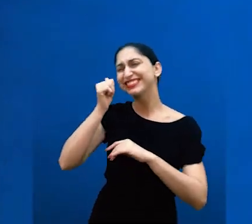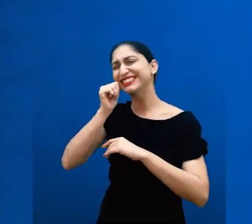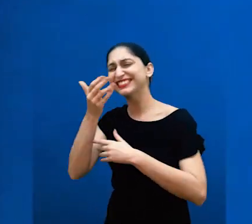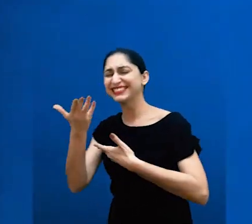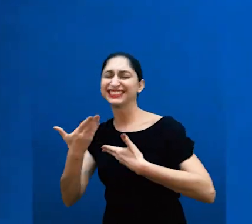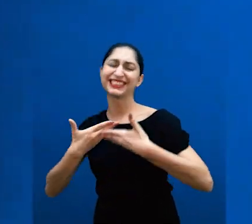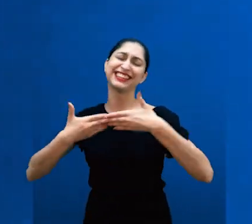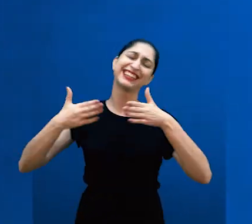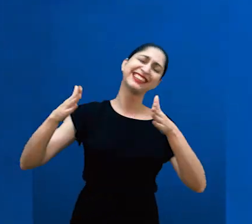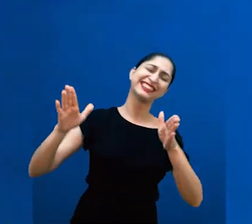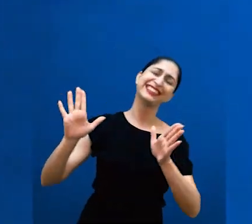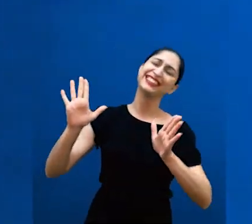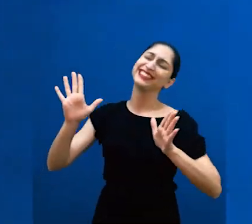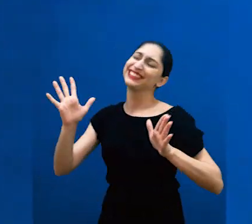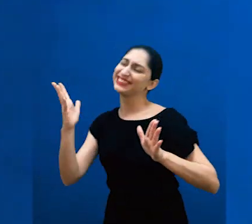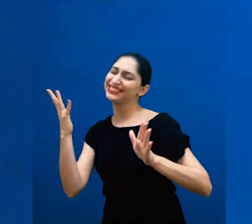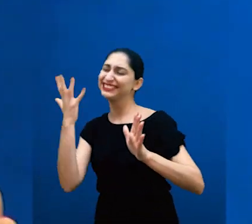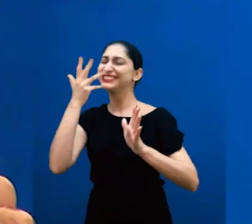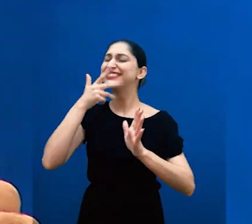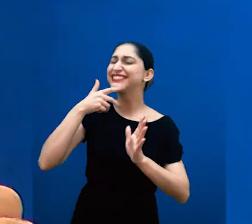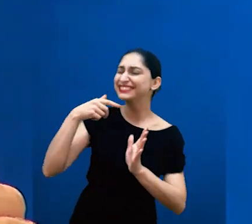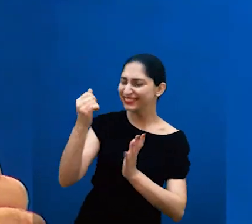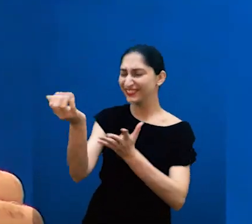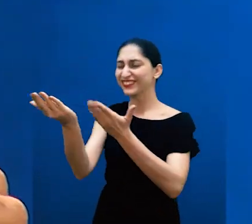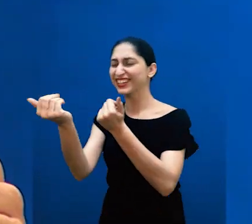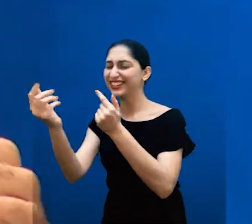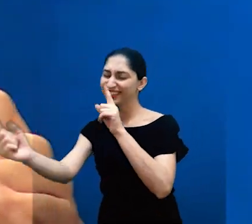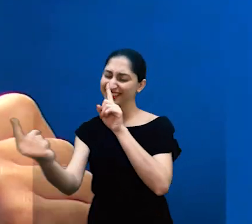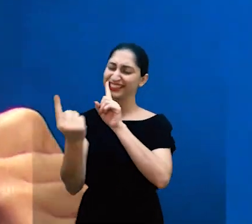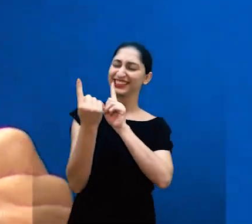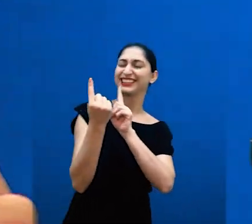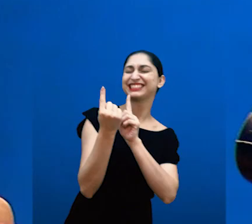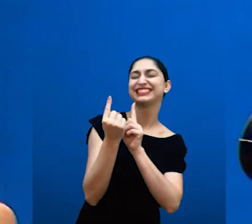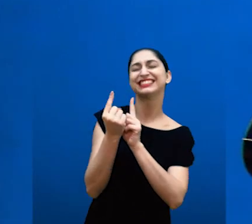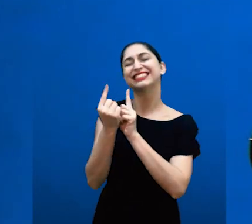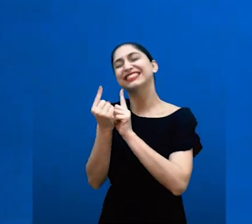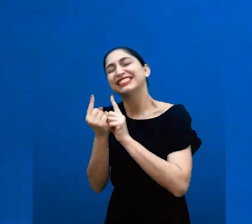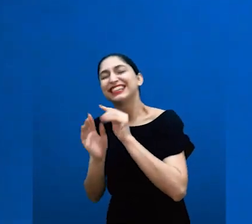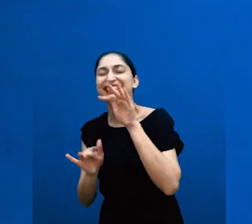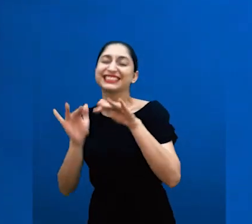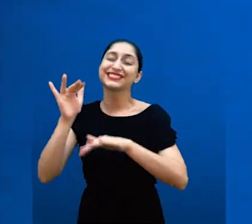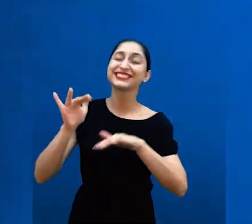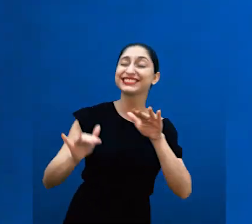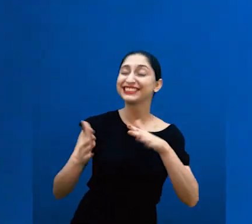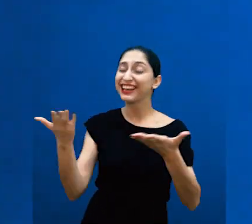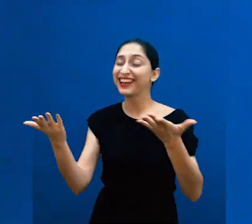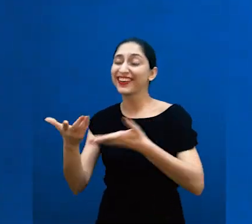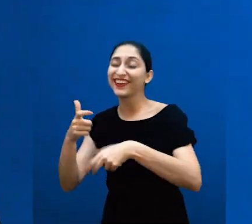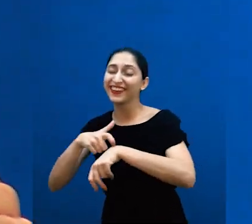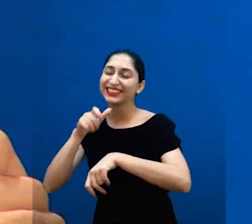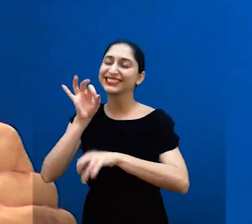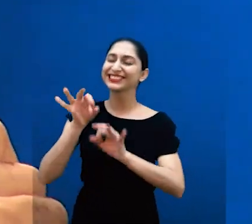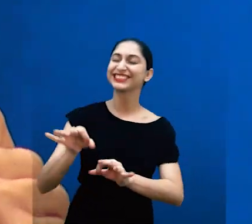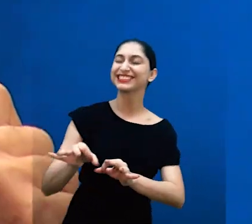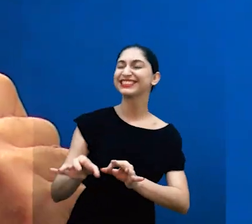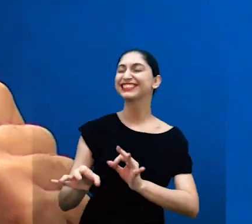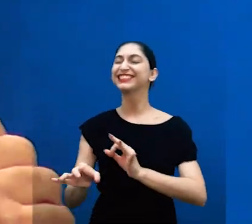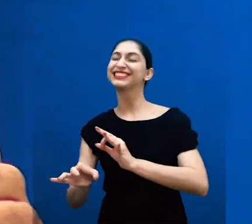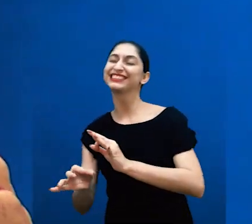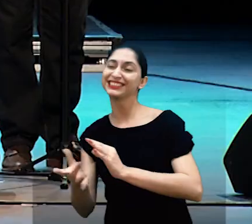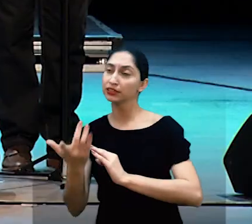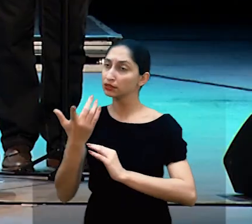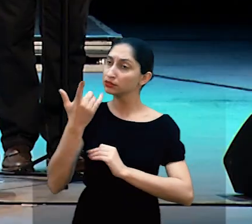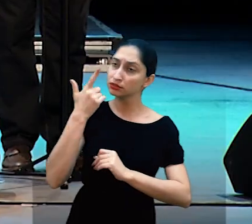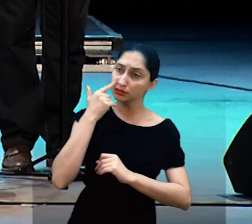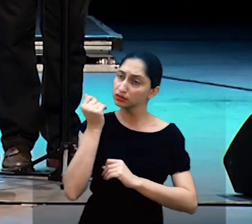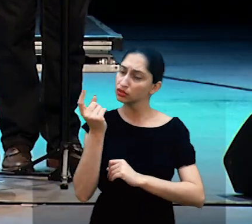menina, que desabrocha. Vem cá, menina, festa do meu coração. Quem sabe agora seja a hora, não